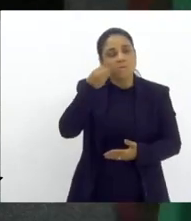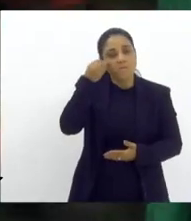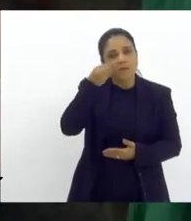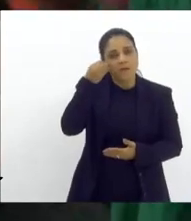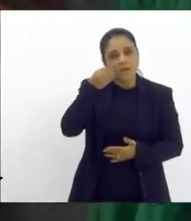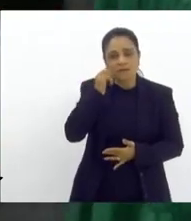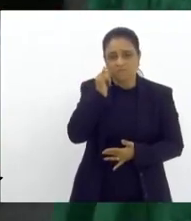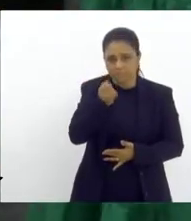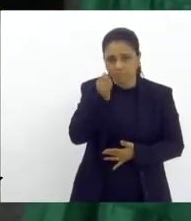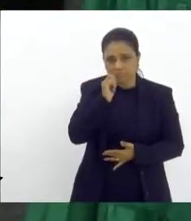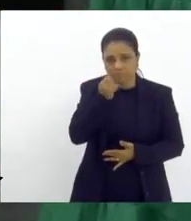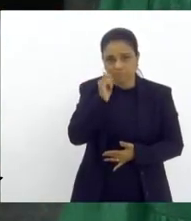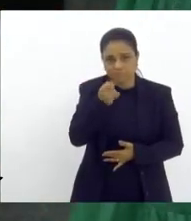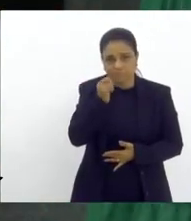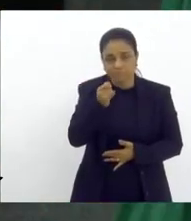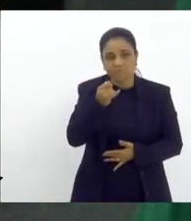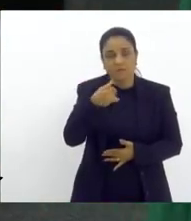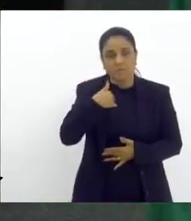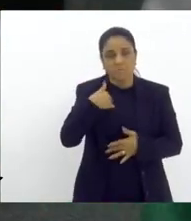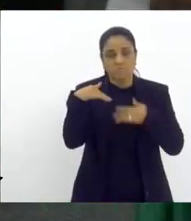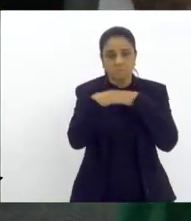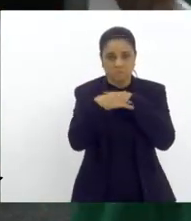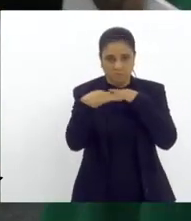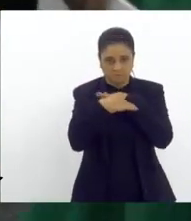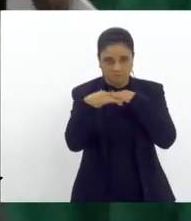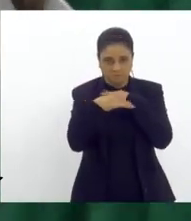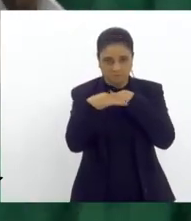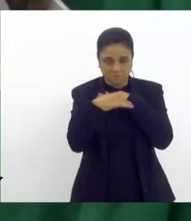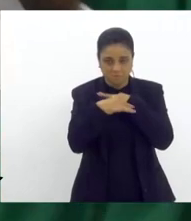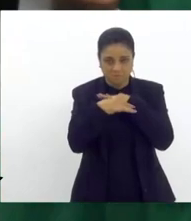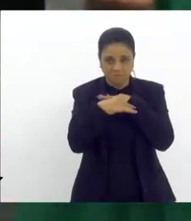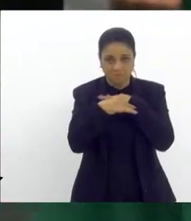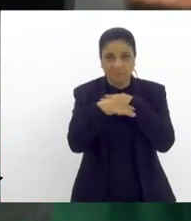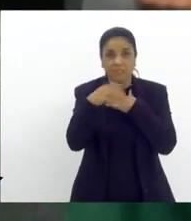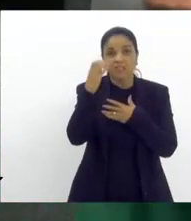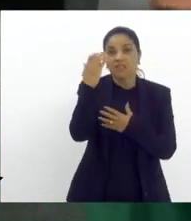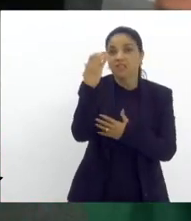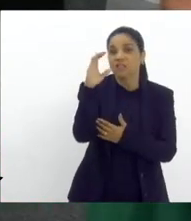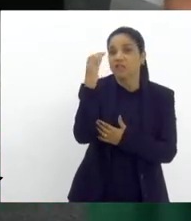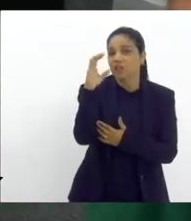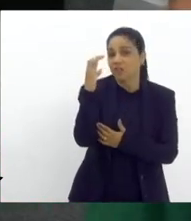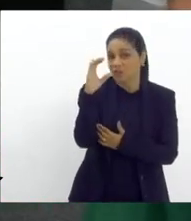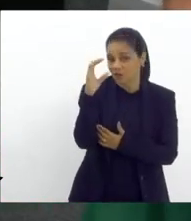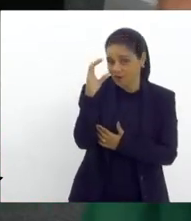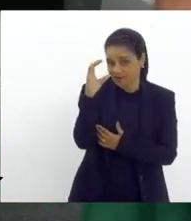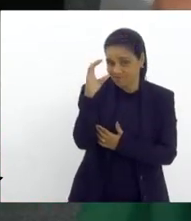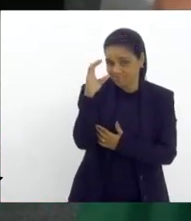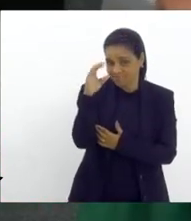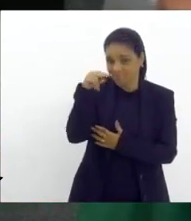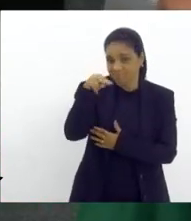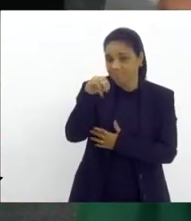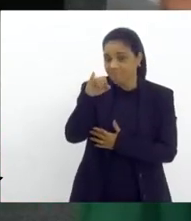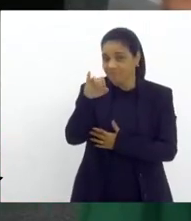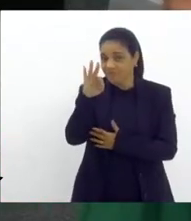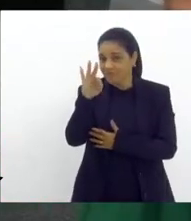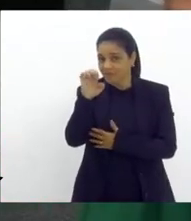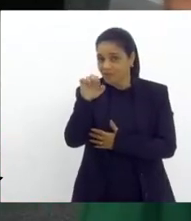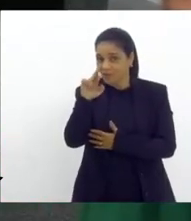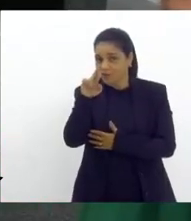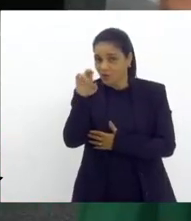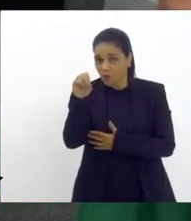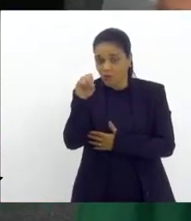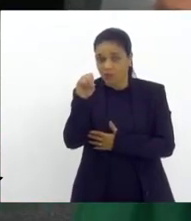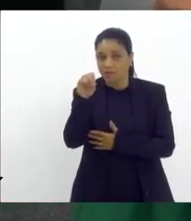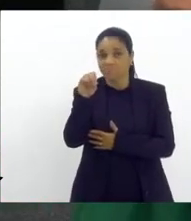exitosa da minha cidade da cidade de Niterói que é um ponto cintilante